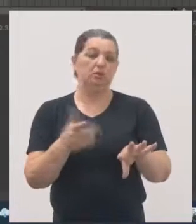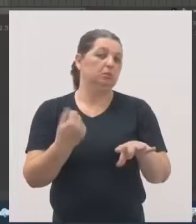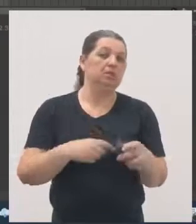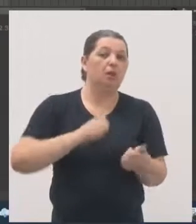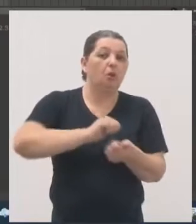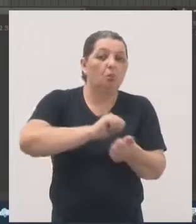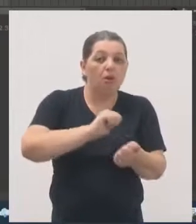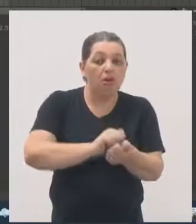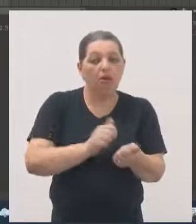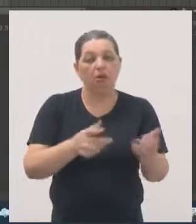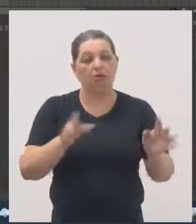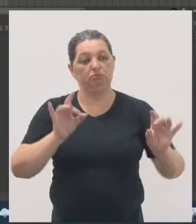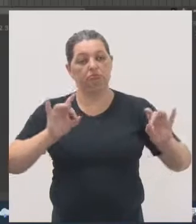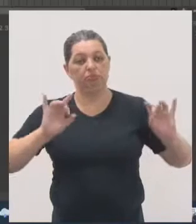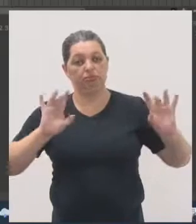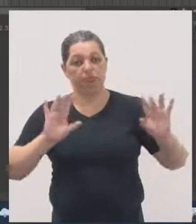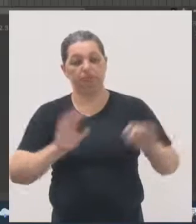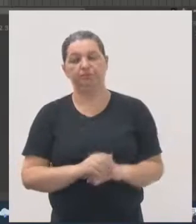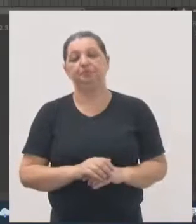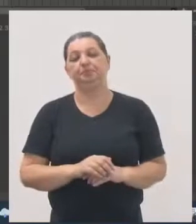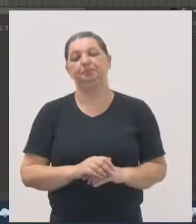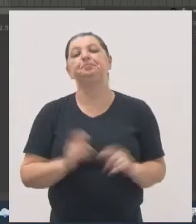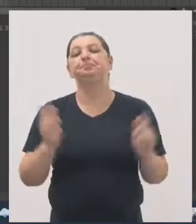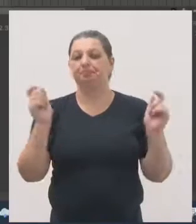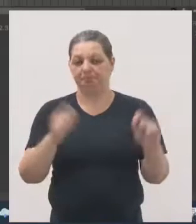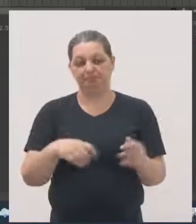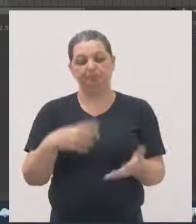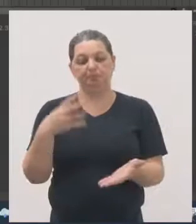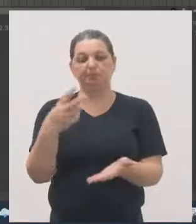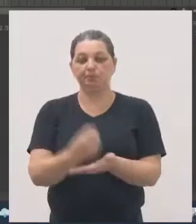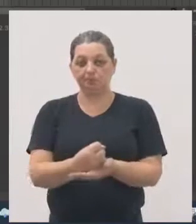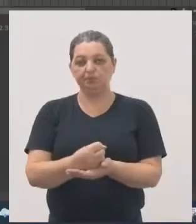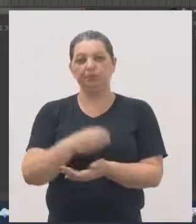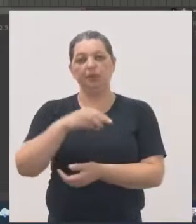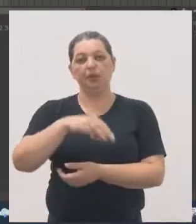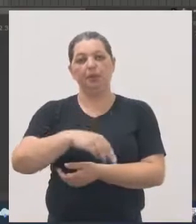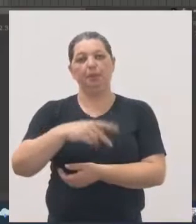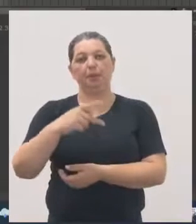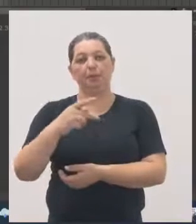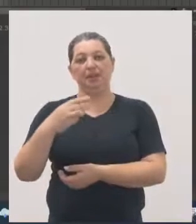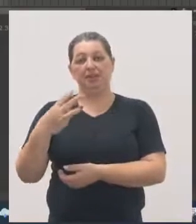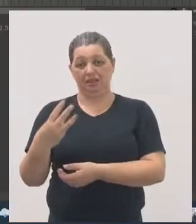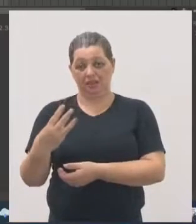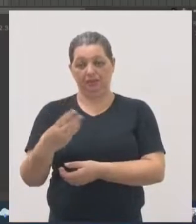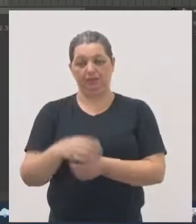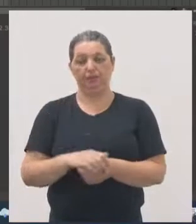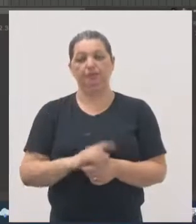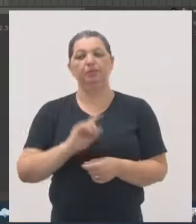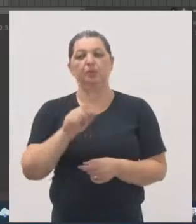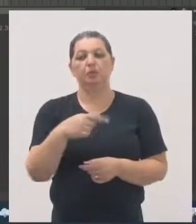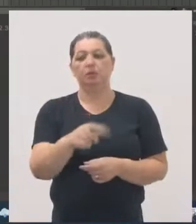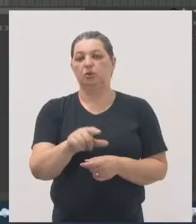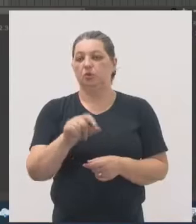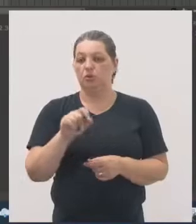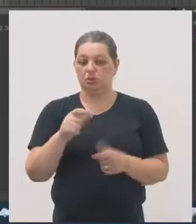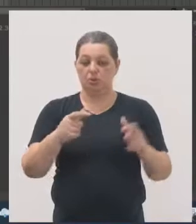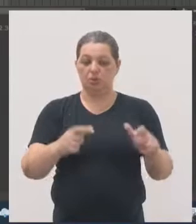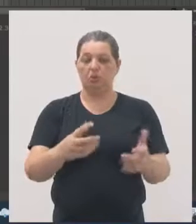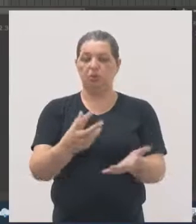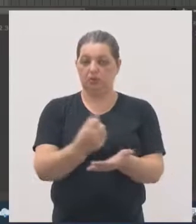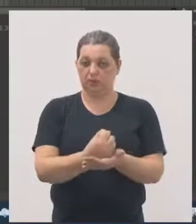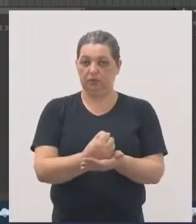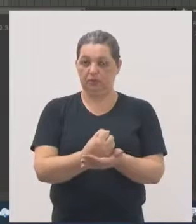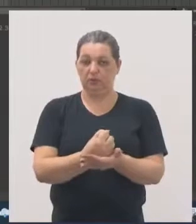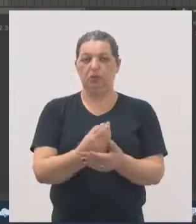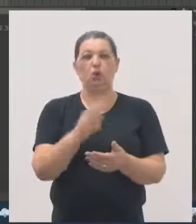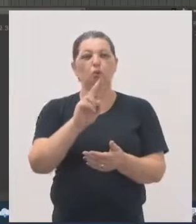né, de uma extrema qualidade, a gente pode salvar em MP3. Depois que você escolheu o lugar de salvar, colocou o